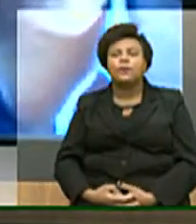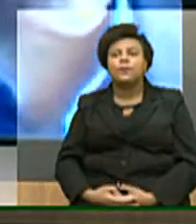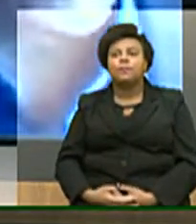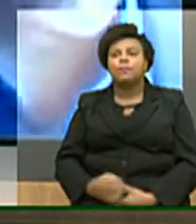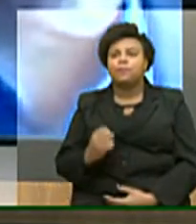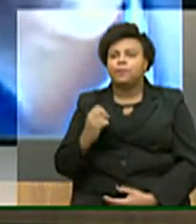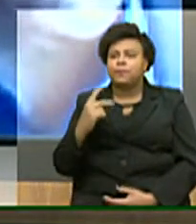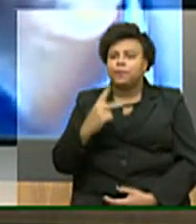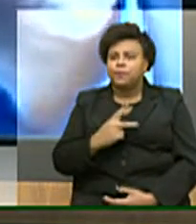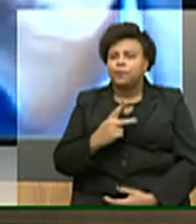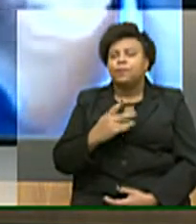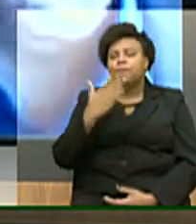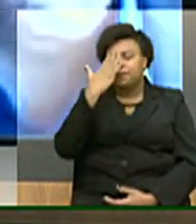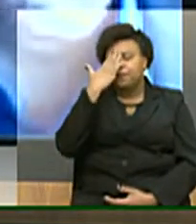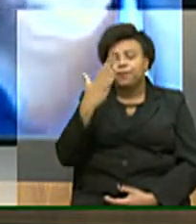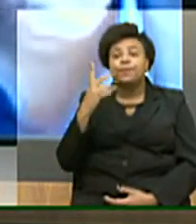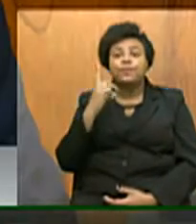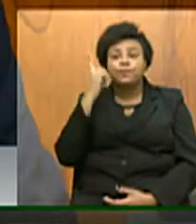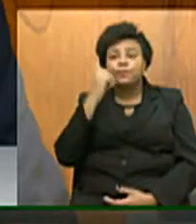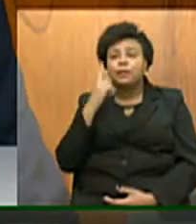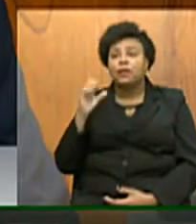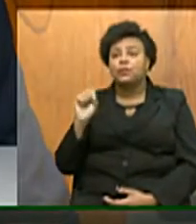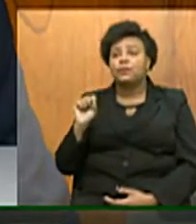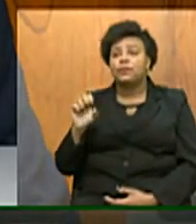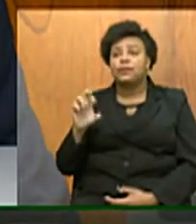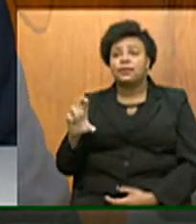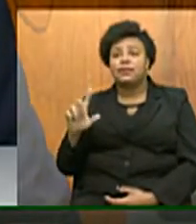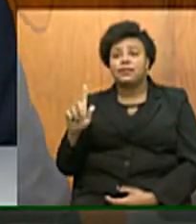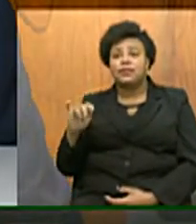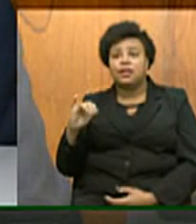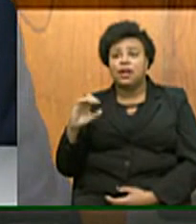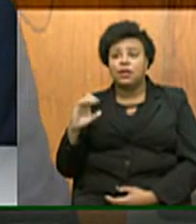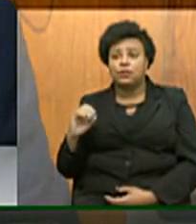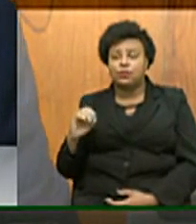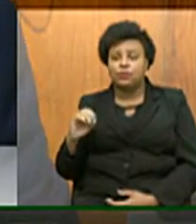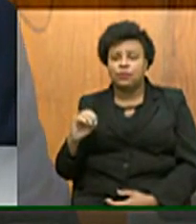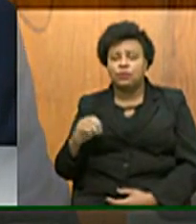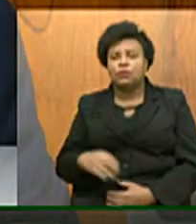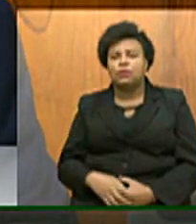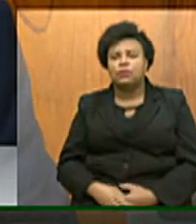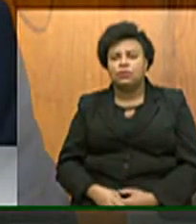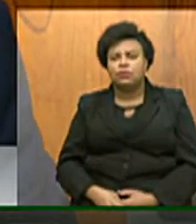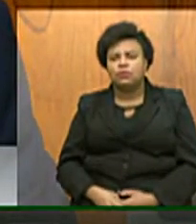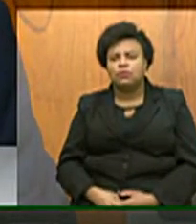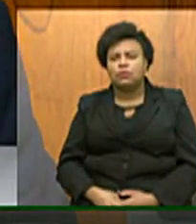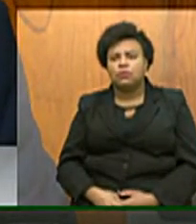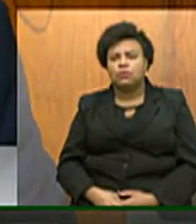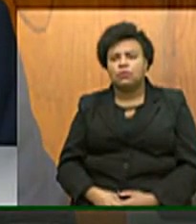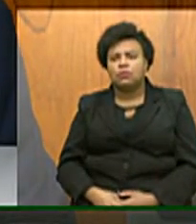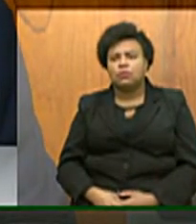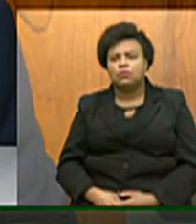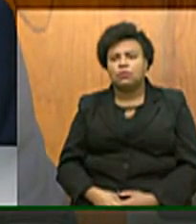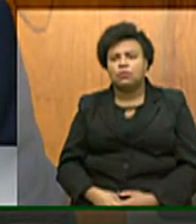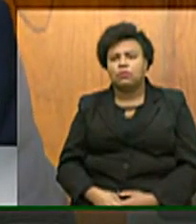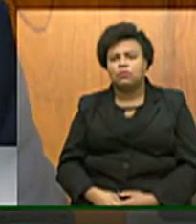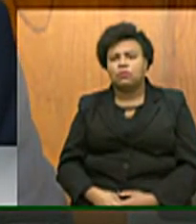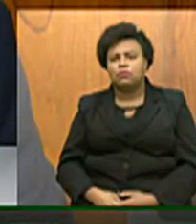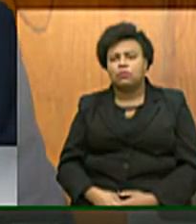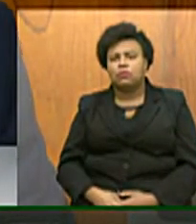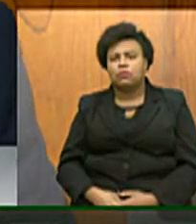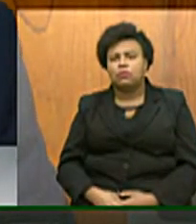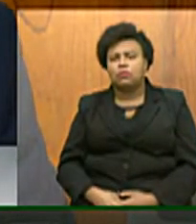Ok, muito obrigado, deputado Sérgio Pérez, que fez sua manifestação. Eu vou usar no Twitter, velho,